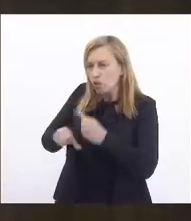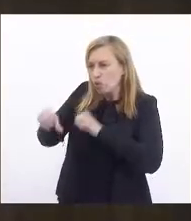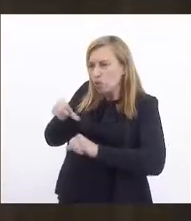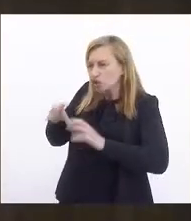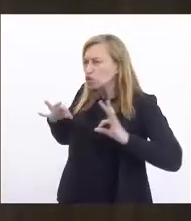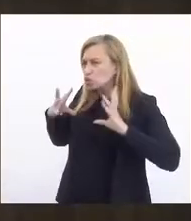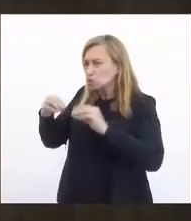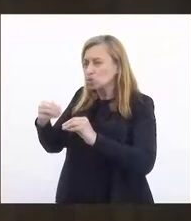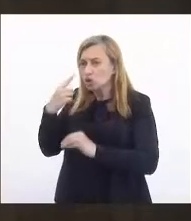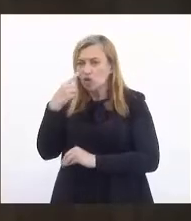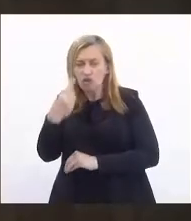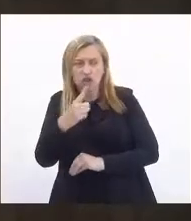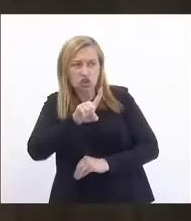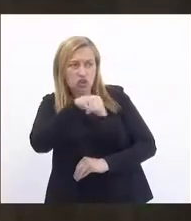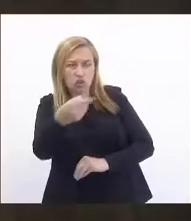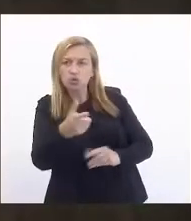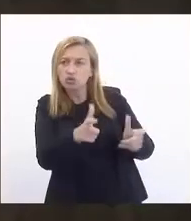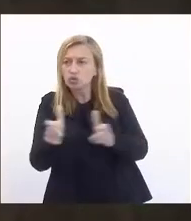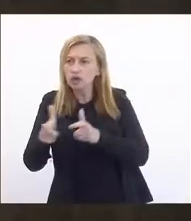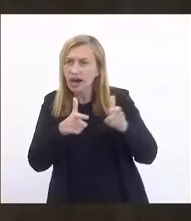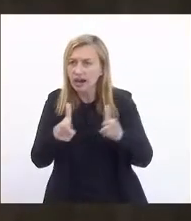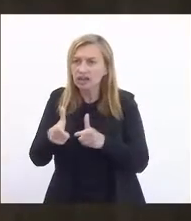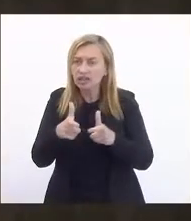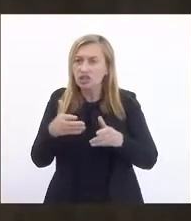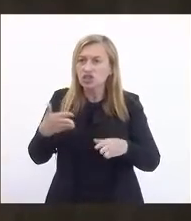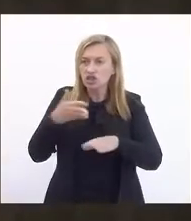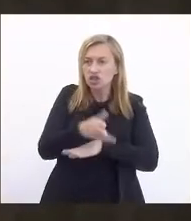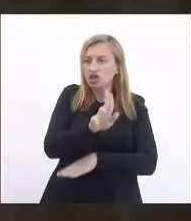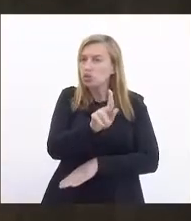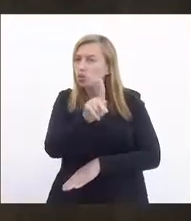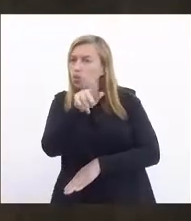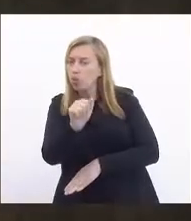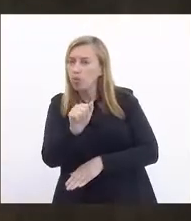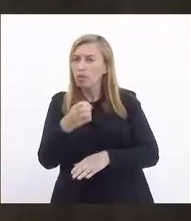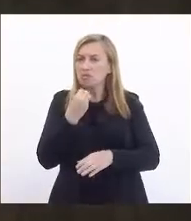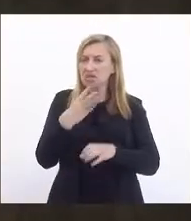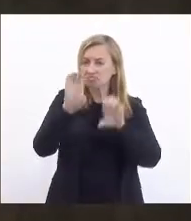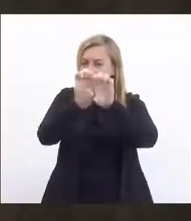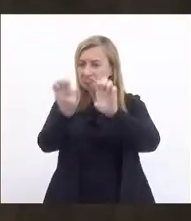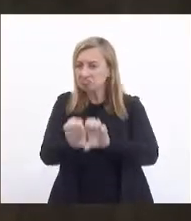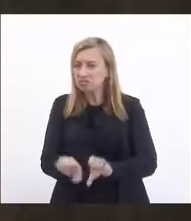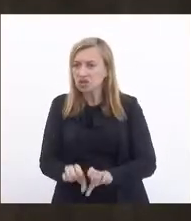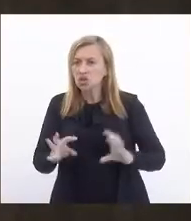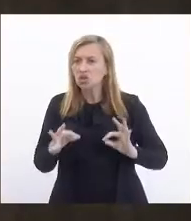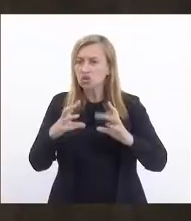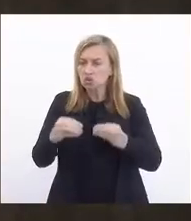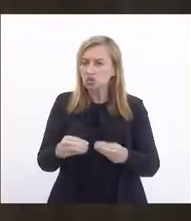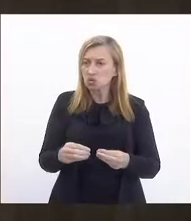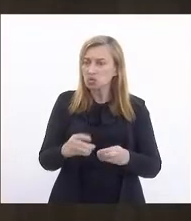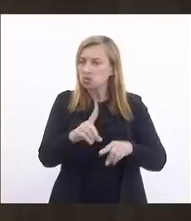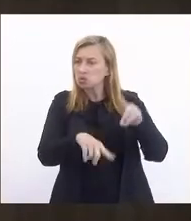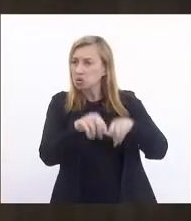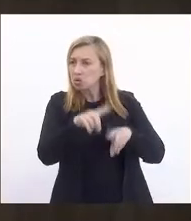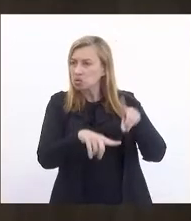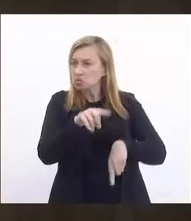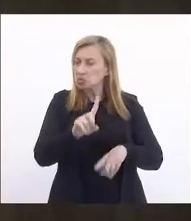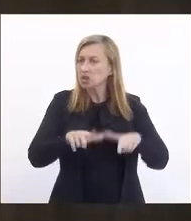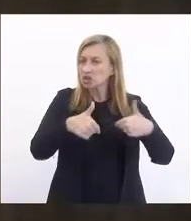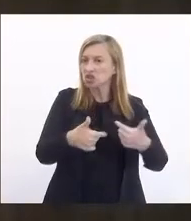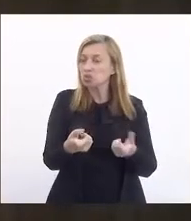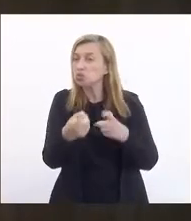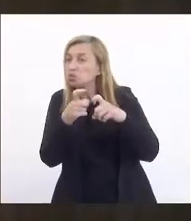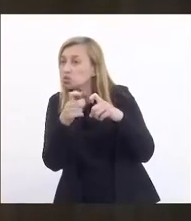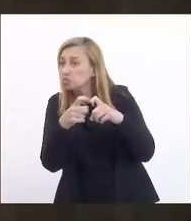do que eu venho encontrando em outras unidades cheguei numa UPA bem estruturada todos os aparelhos funcionando os médicos